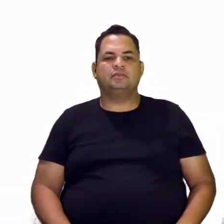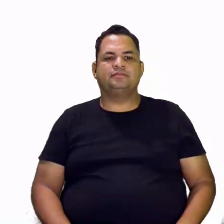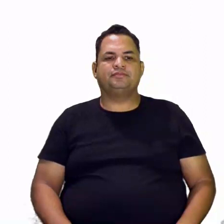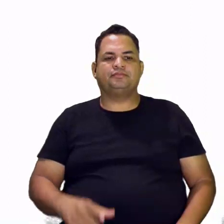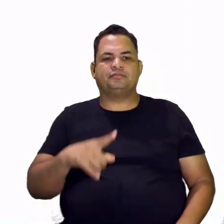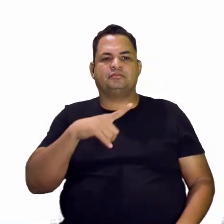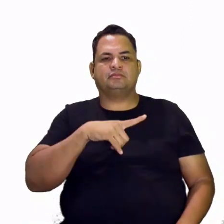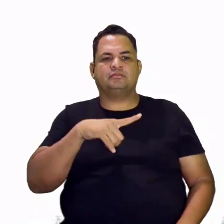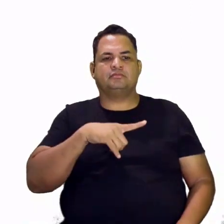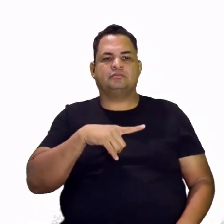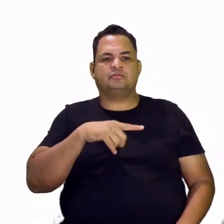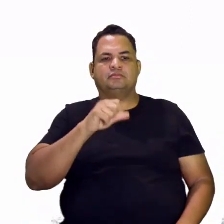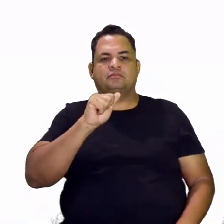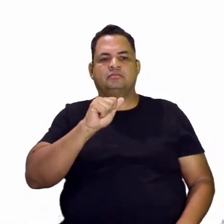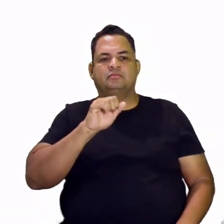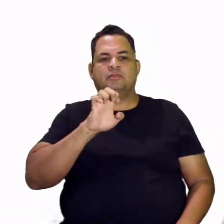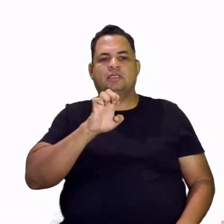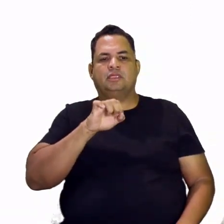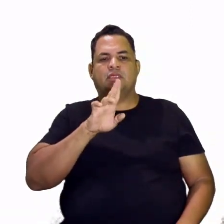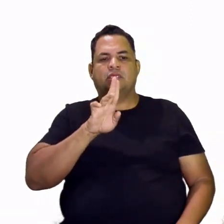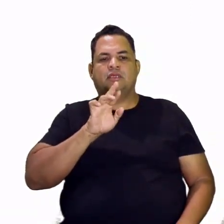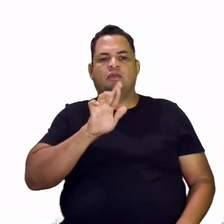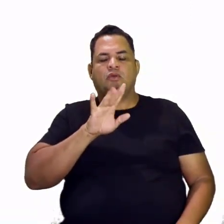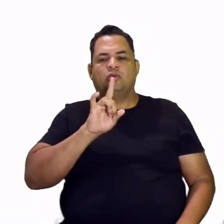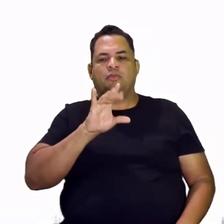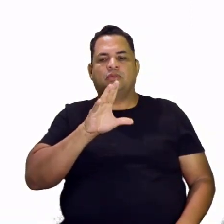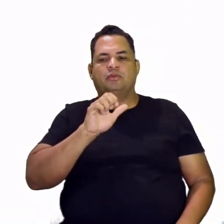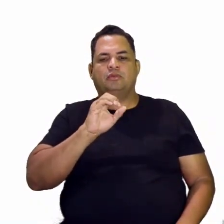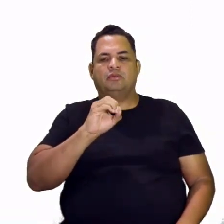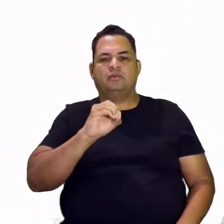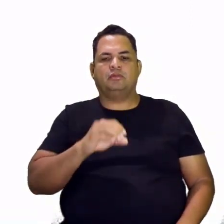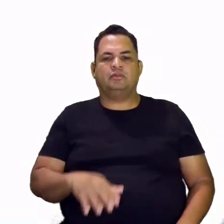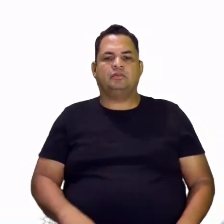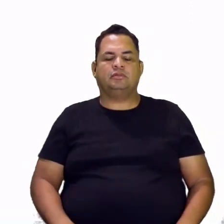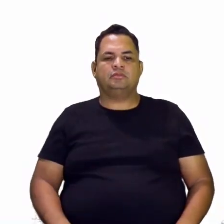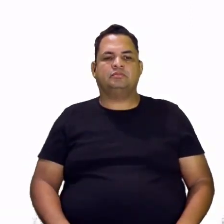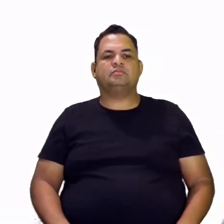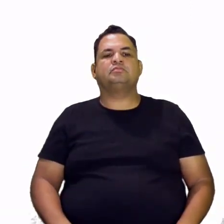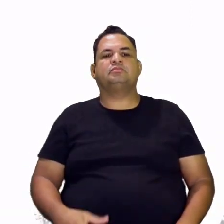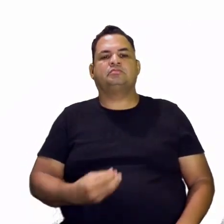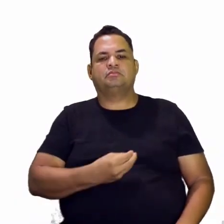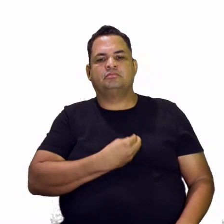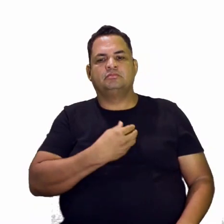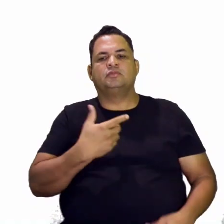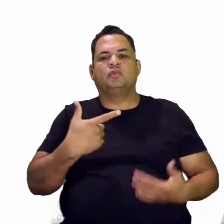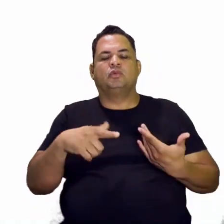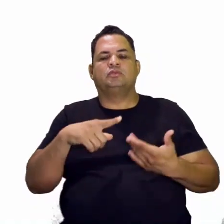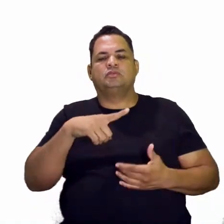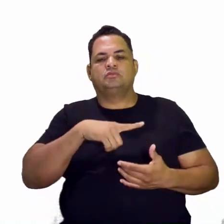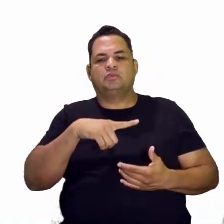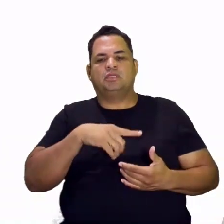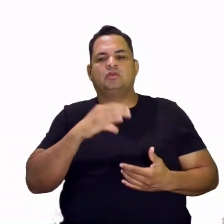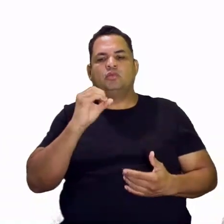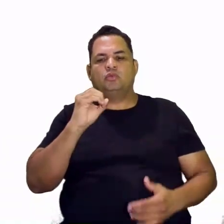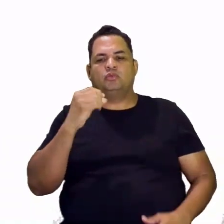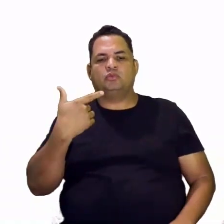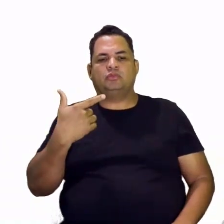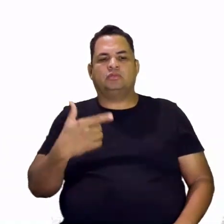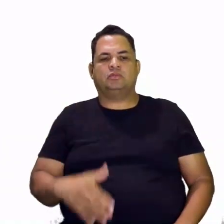você tem o aeróbio, que é um organismo que vai viver em presença de oxigênio.